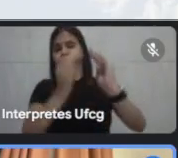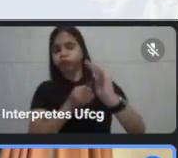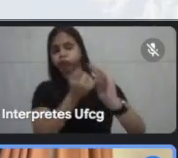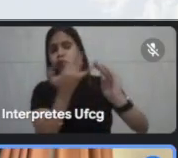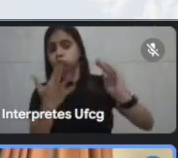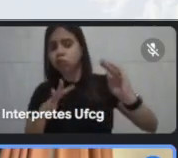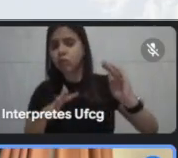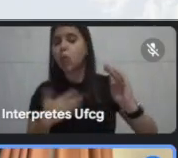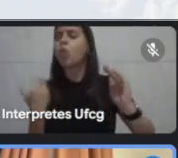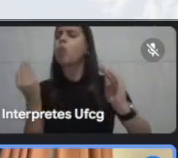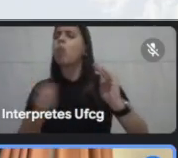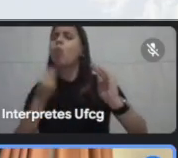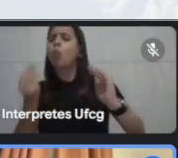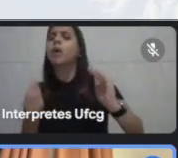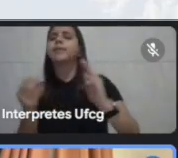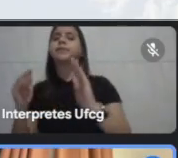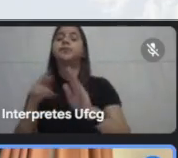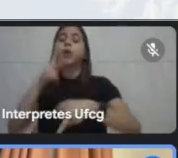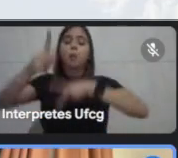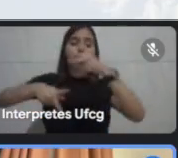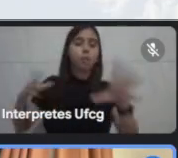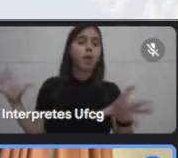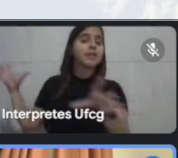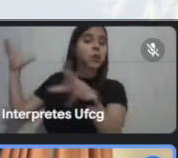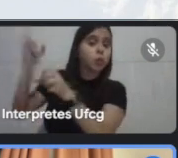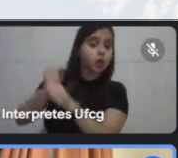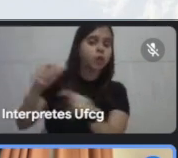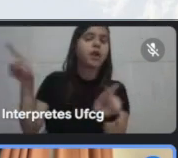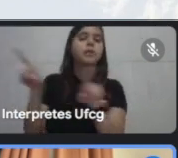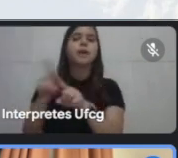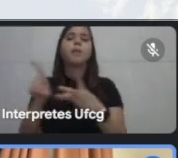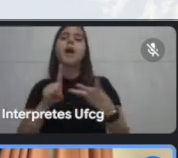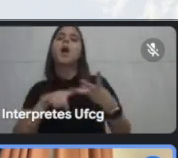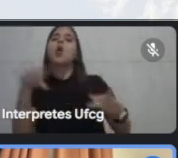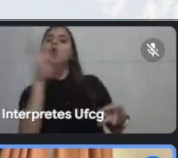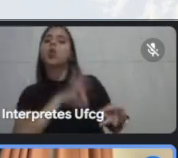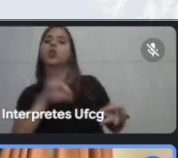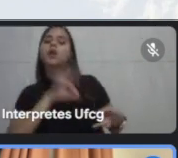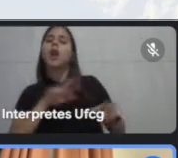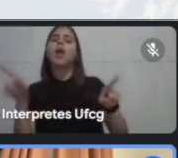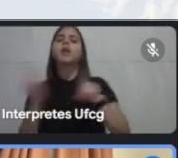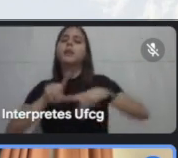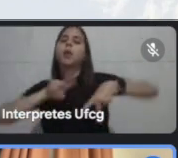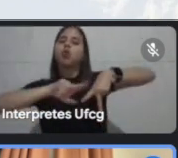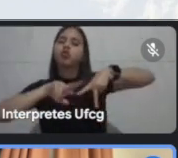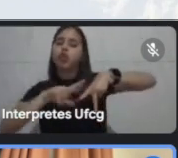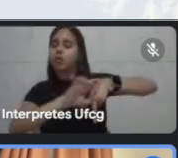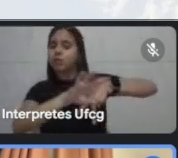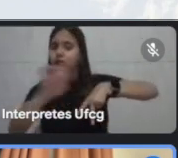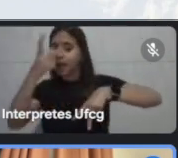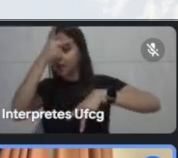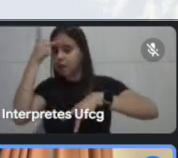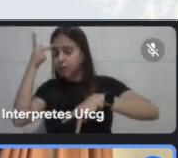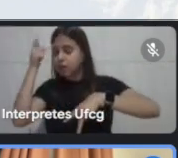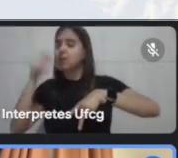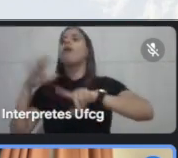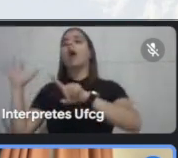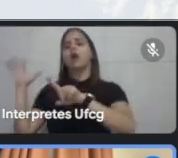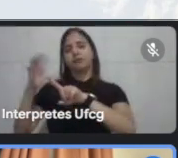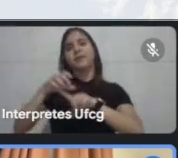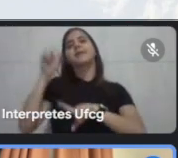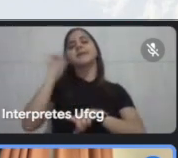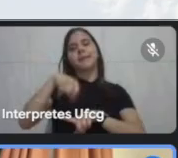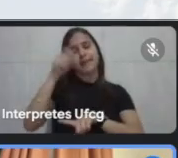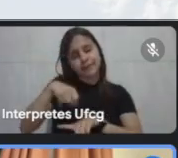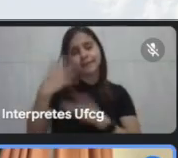por casa, população total, a renda e o gênero das pessoas. Então, isso influencia, de alguma forma, esses